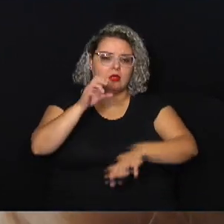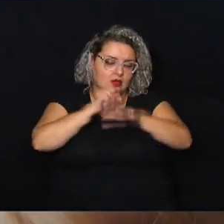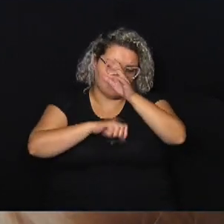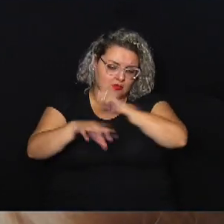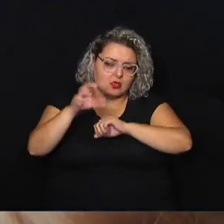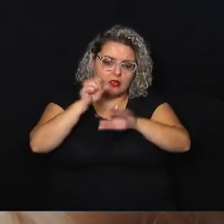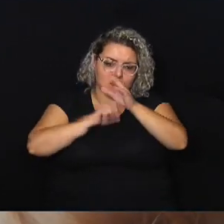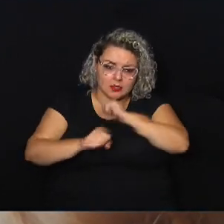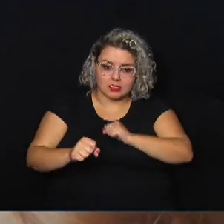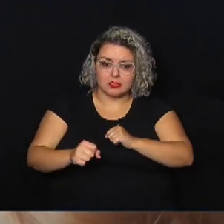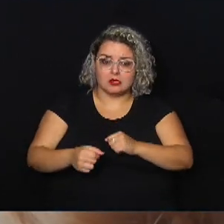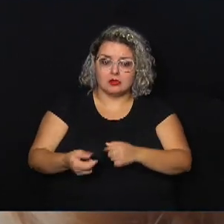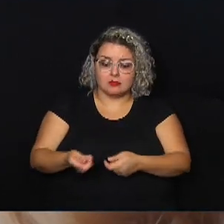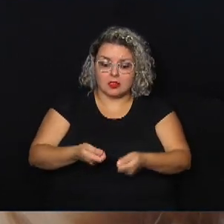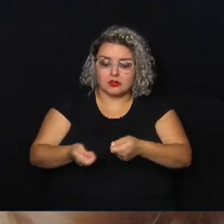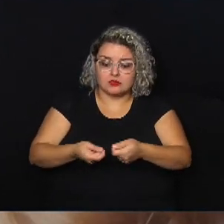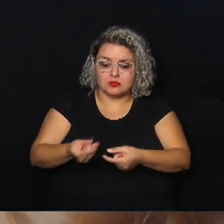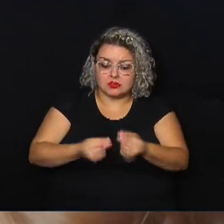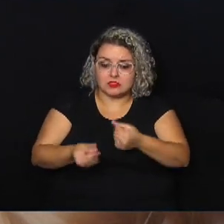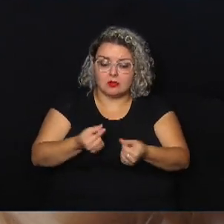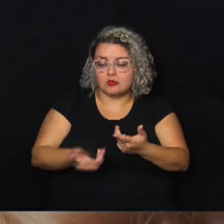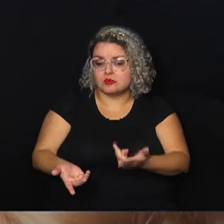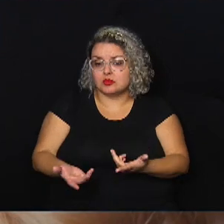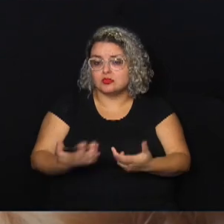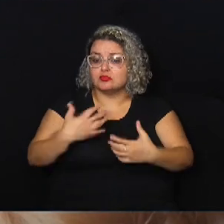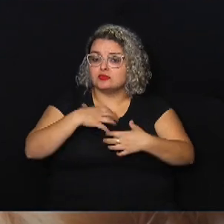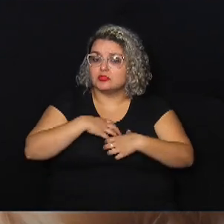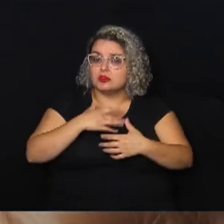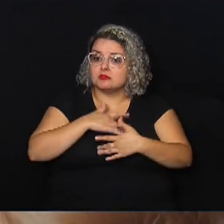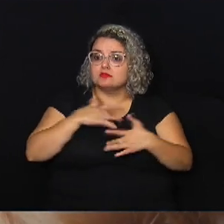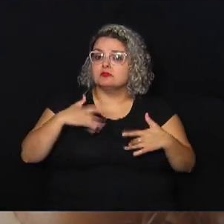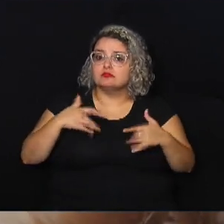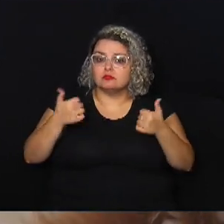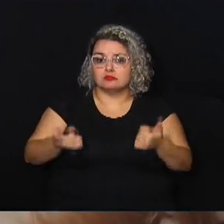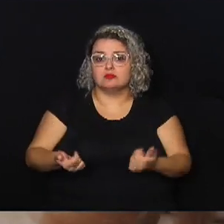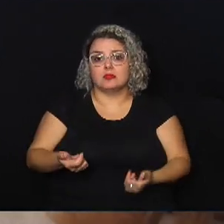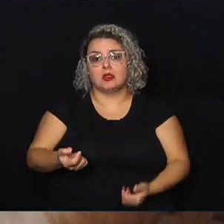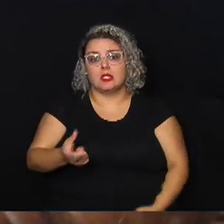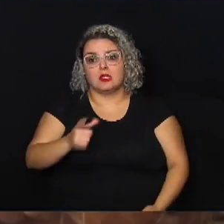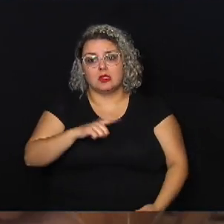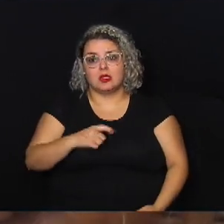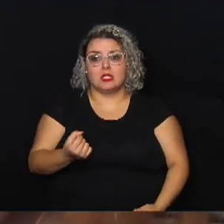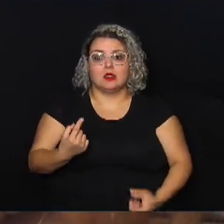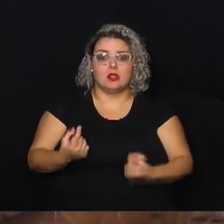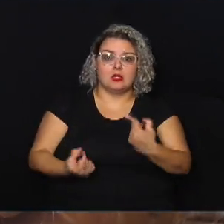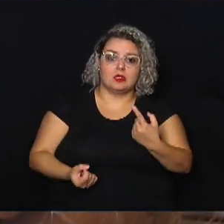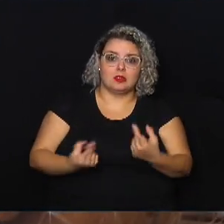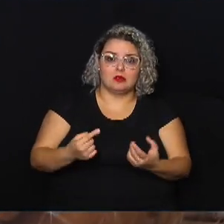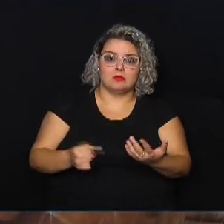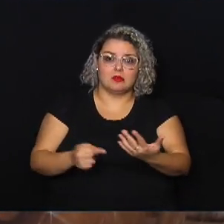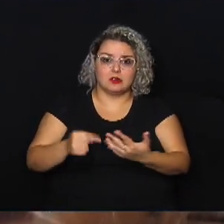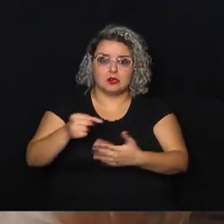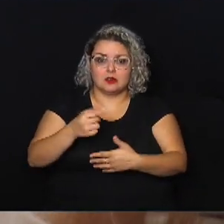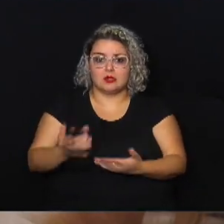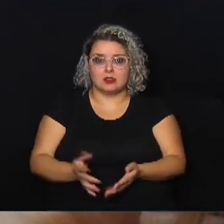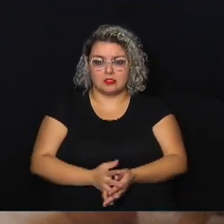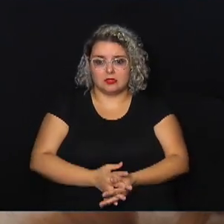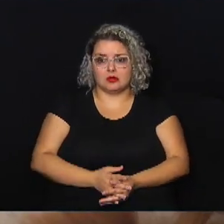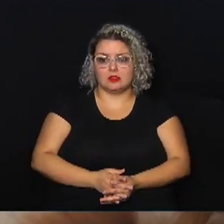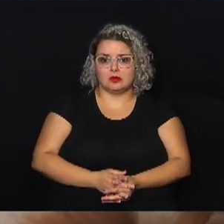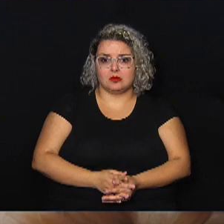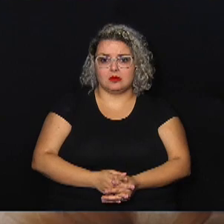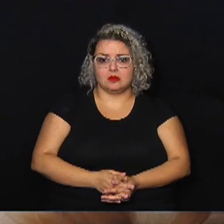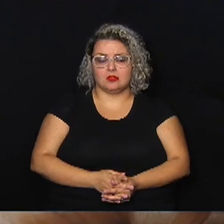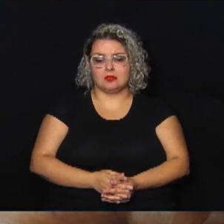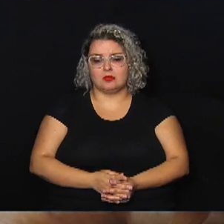saudável. Tá? Então, tem alguns princípios que eu acho que é bastante recomendável, você